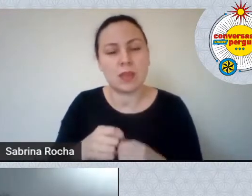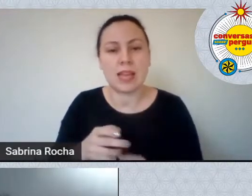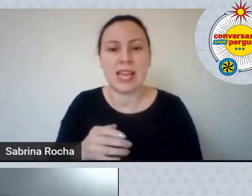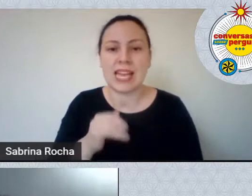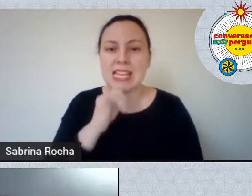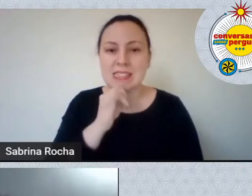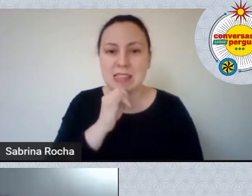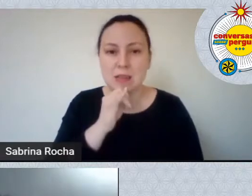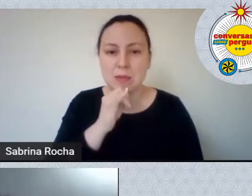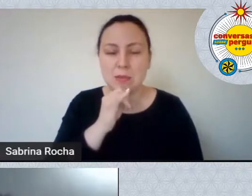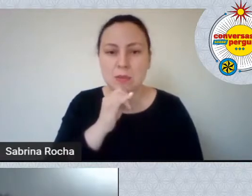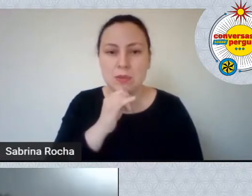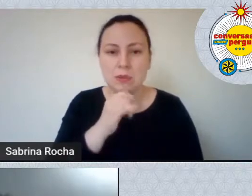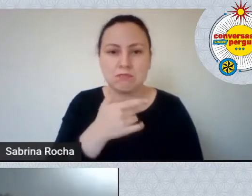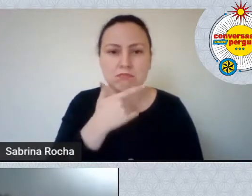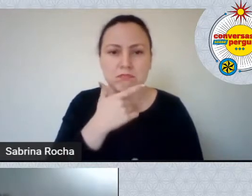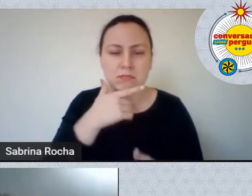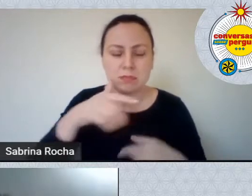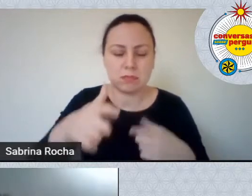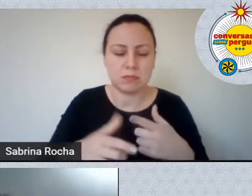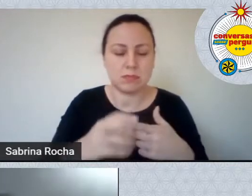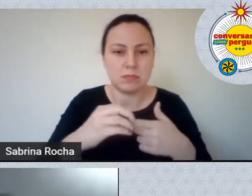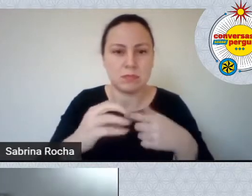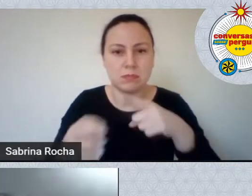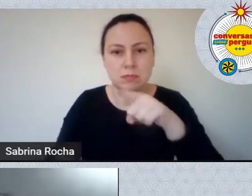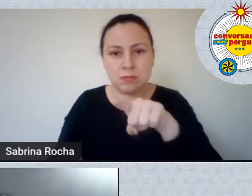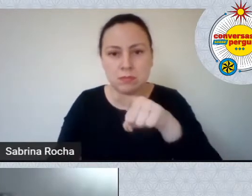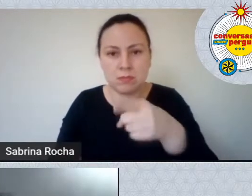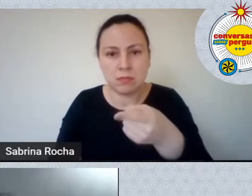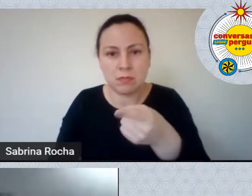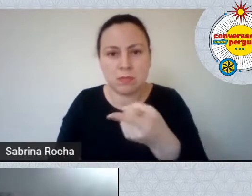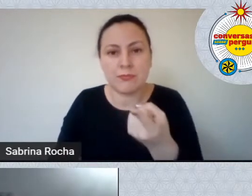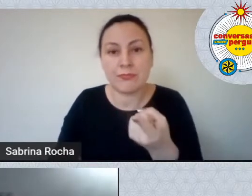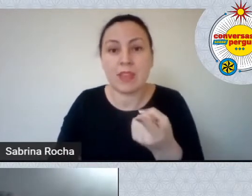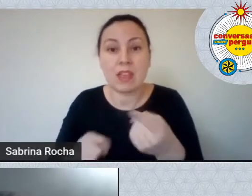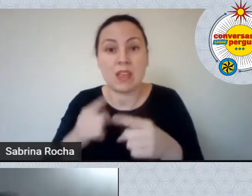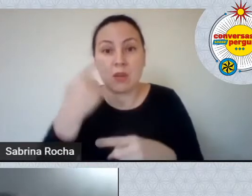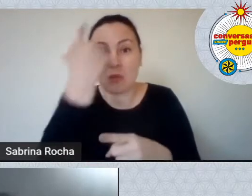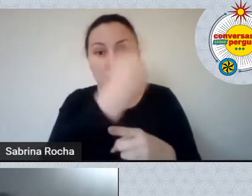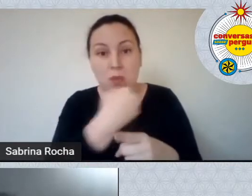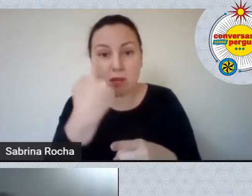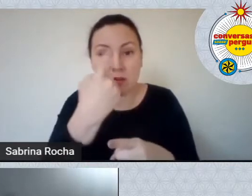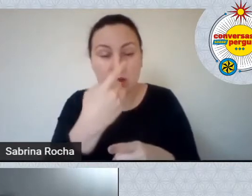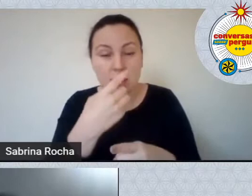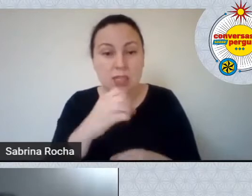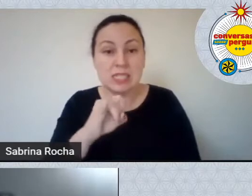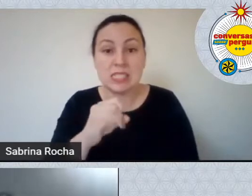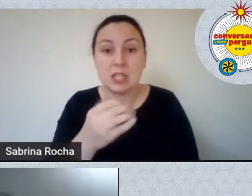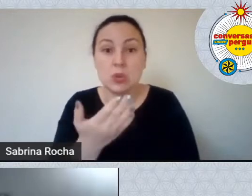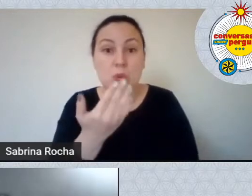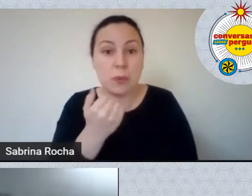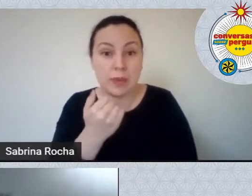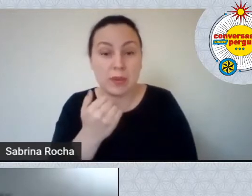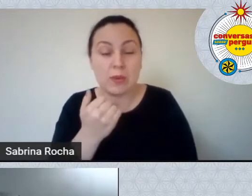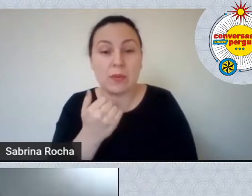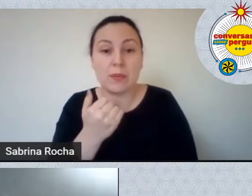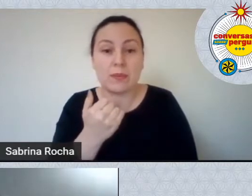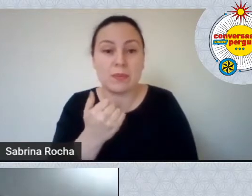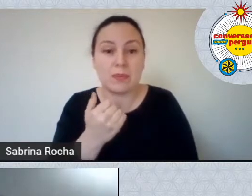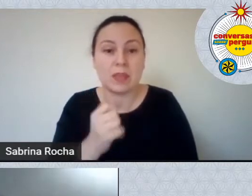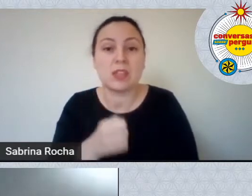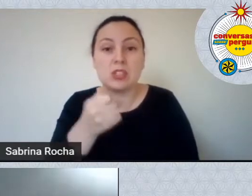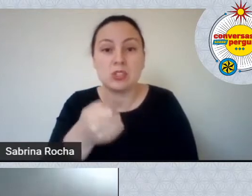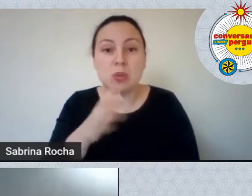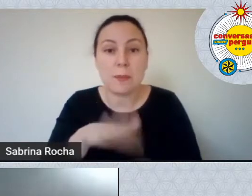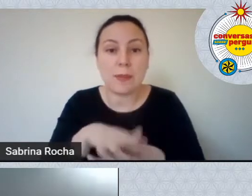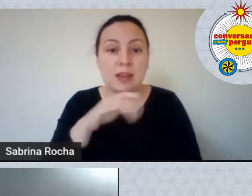para você, saio da sala e digo, olha, eu vou voltar daqui a 1 hora. Se você não comer, eu te dou mais um. Daí a